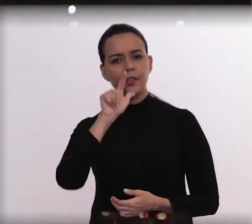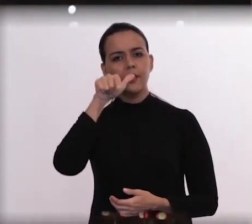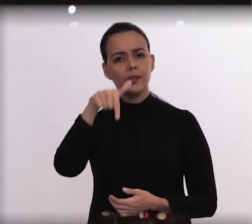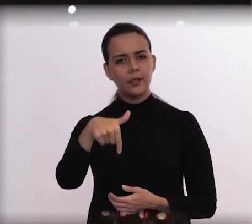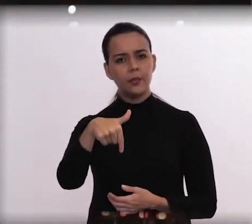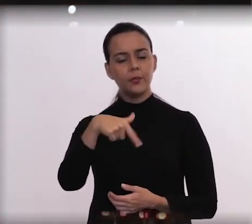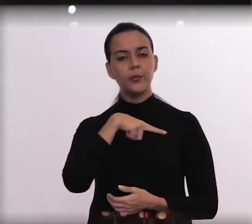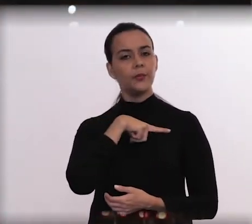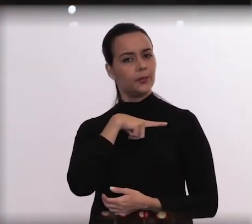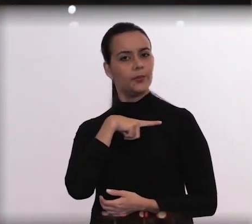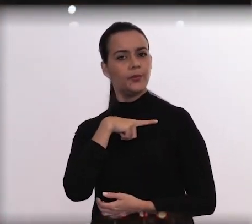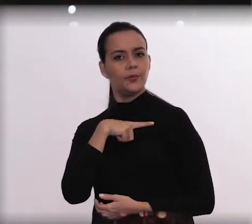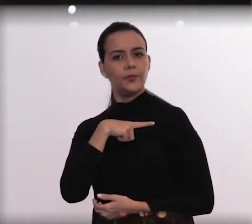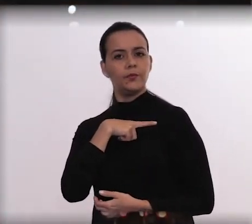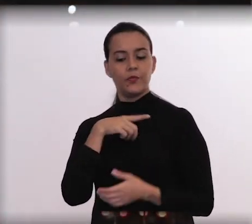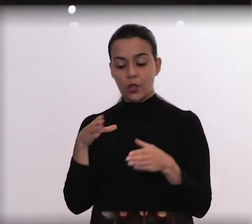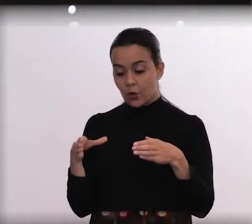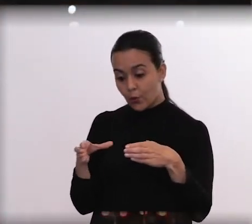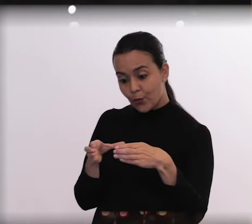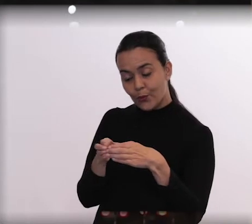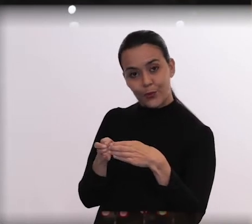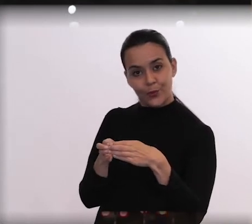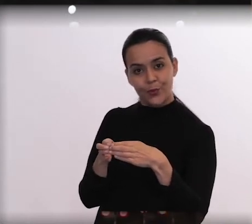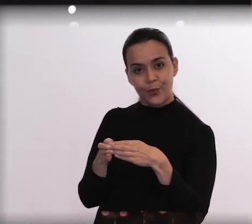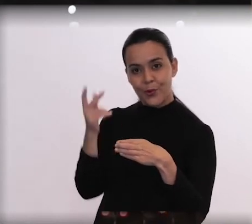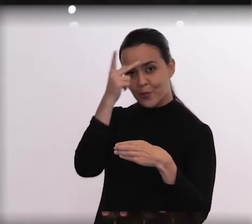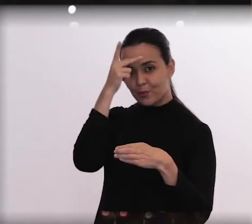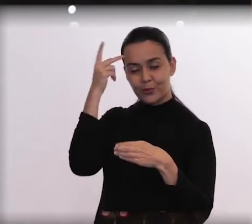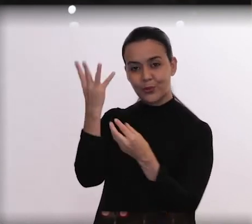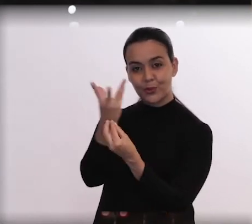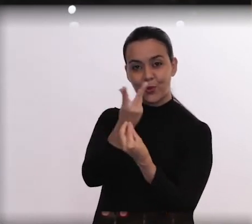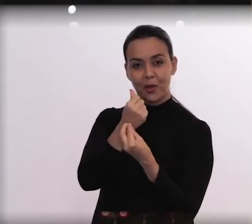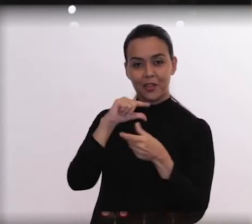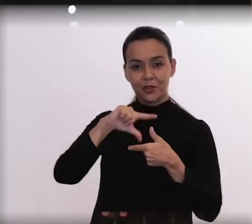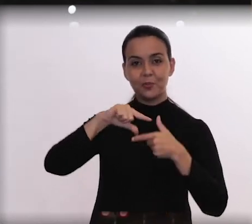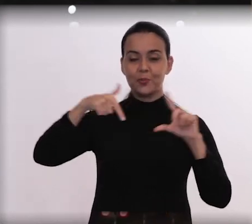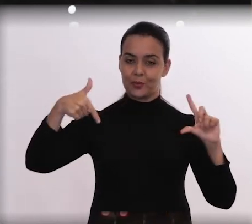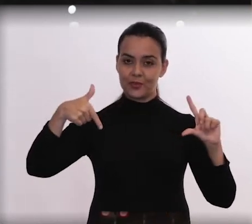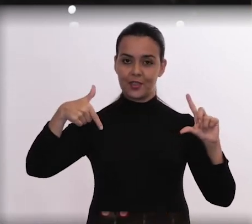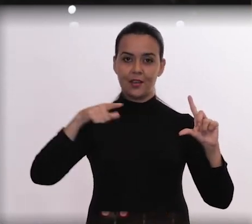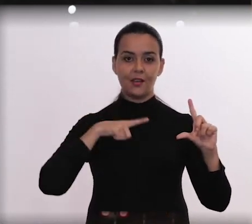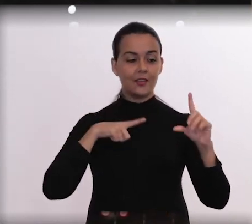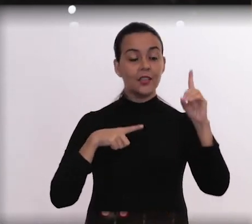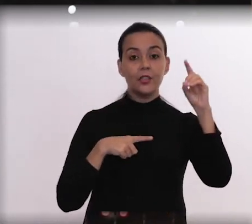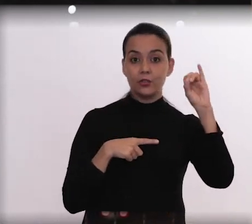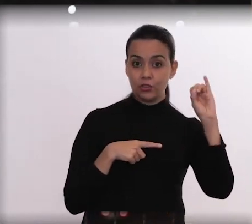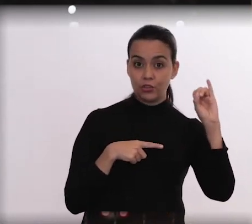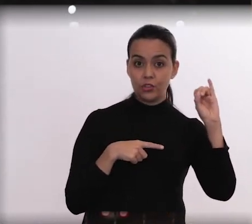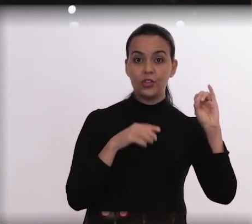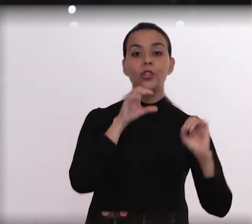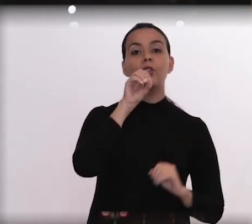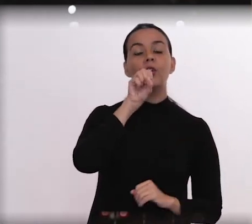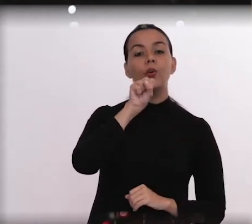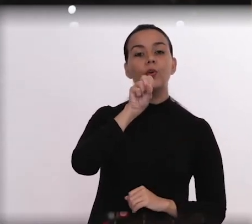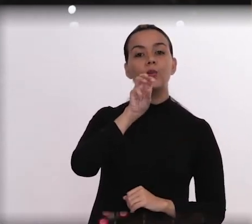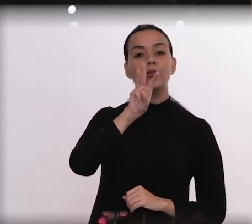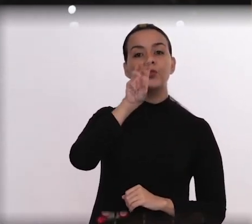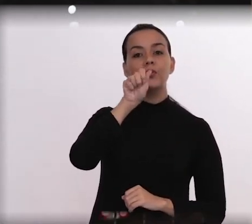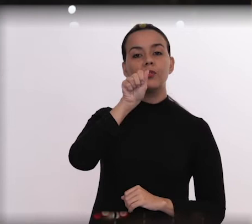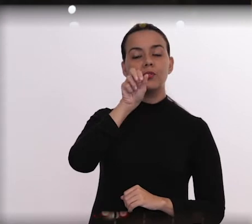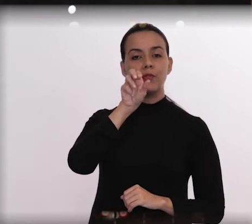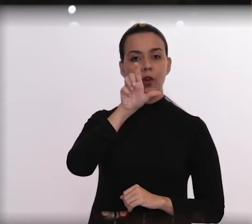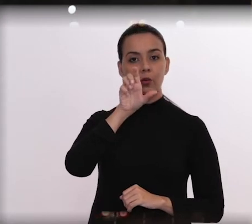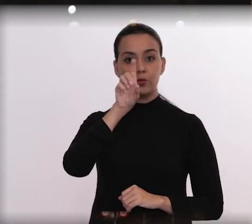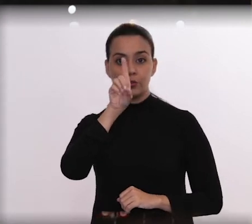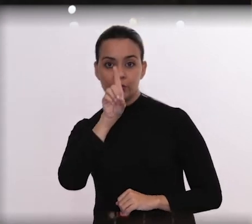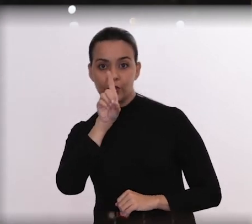se forma o grupo dos modernos. Dee e Oswald, que não se conheciam, identificam um ao outro como